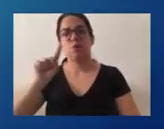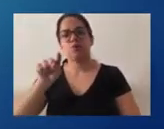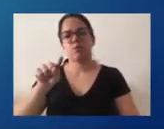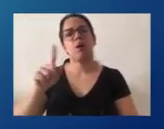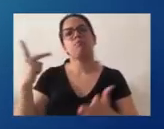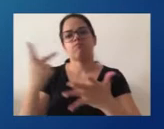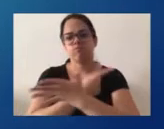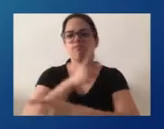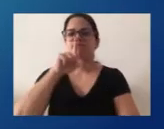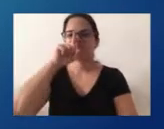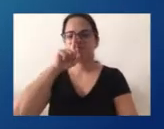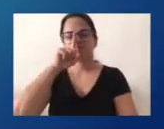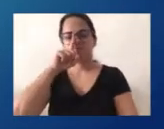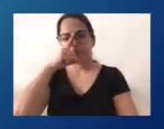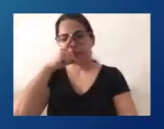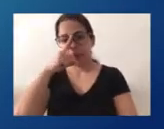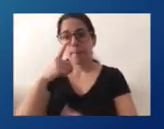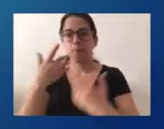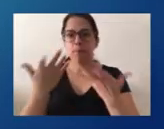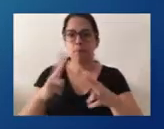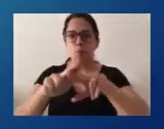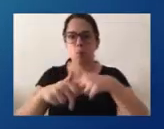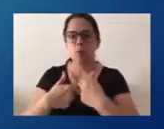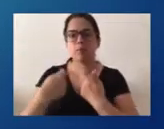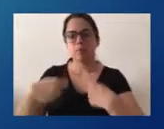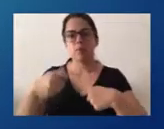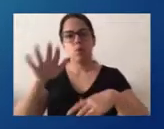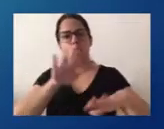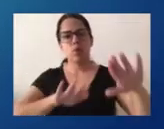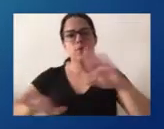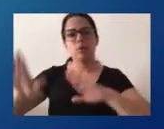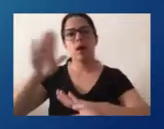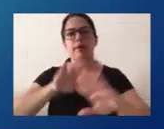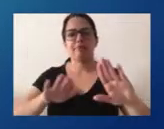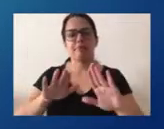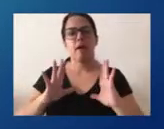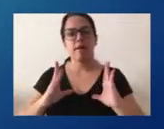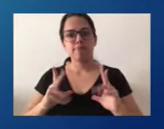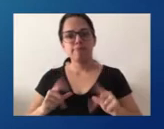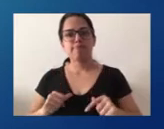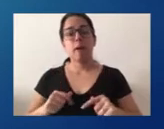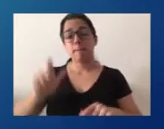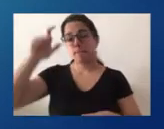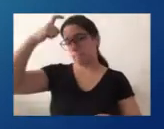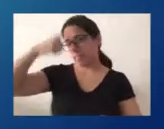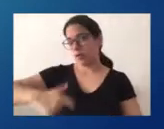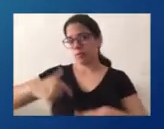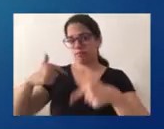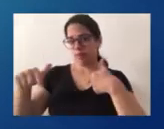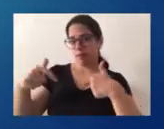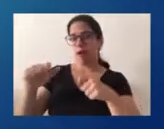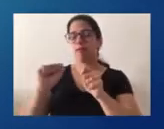mais de 900 litros. Dá para imaginar, o impacto disso. Então, deve-se ter cautela e